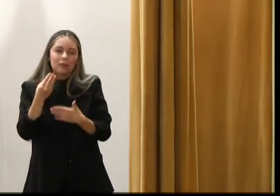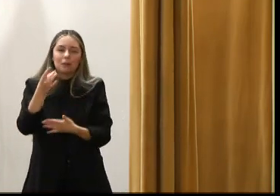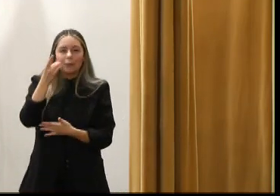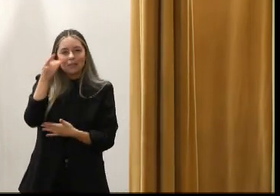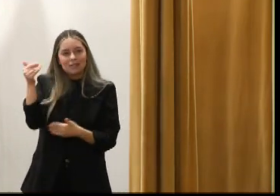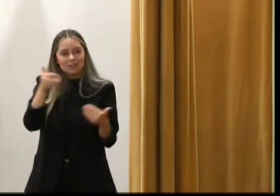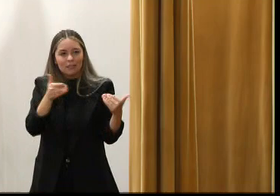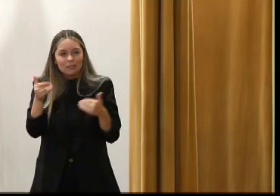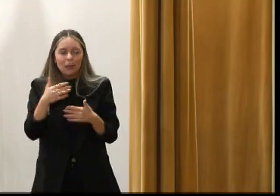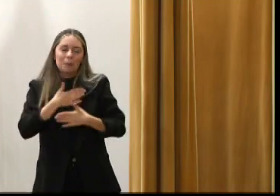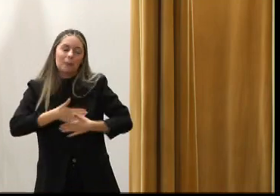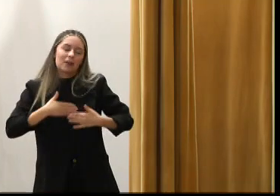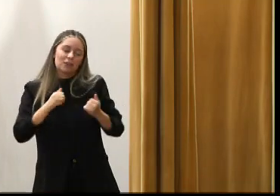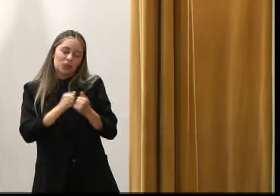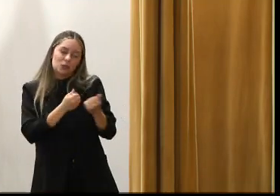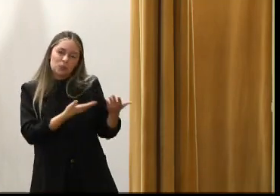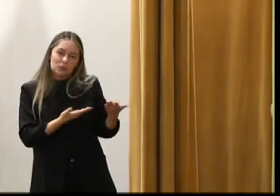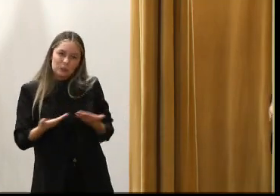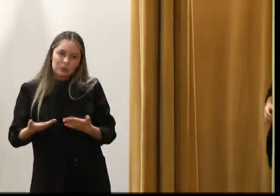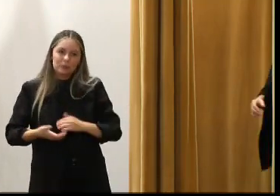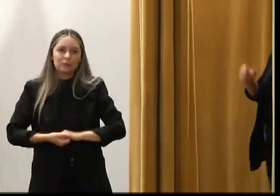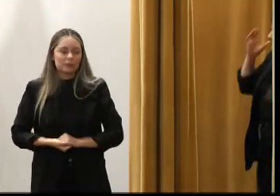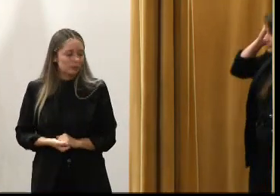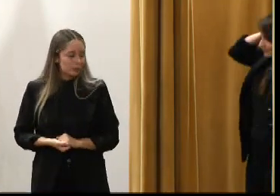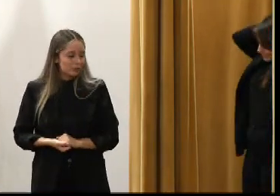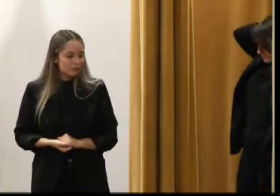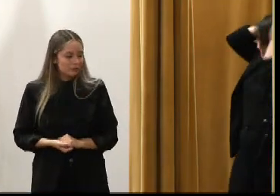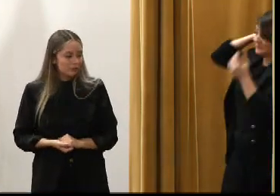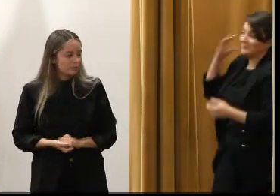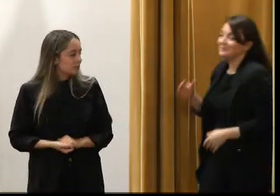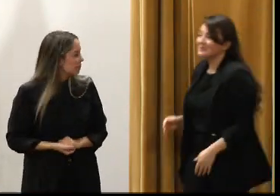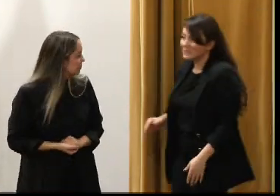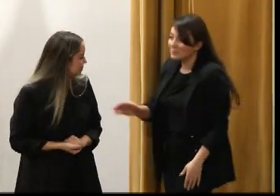todos, é um prazer recebê-los aqui na PUC.